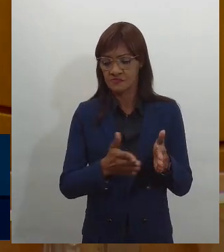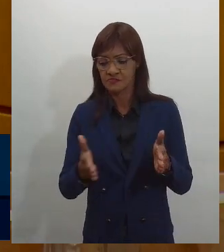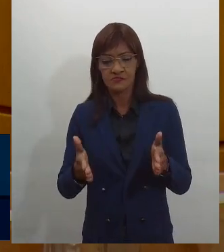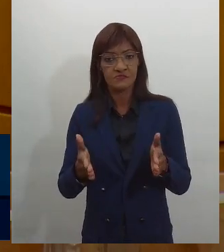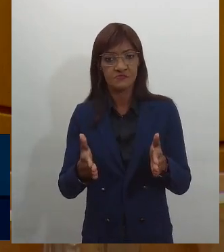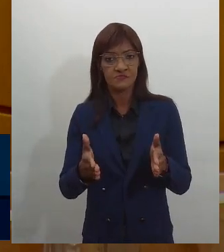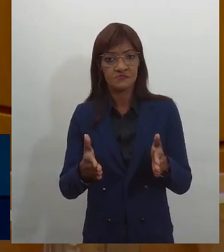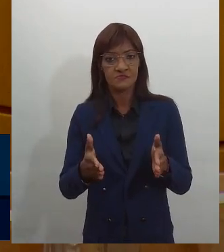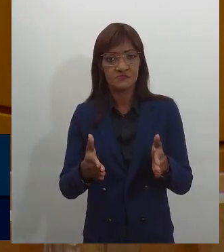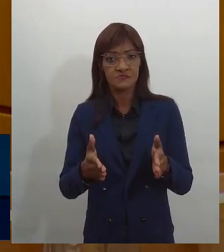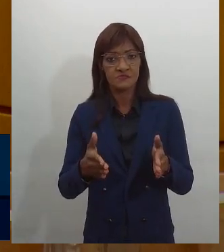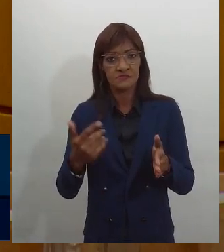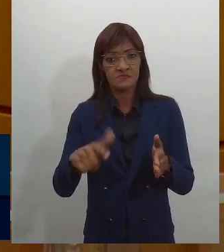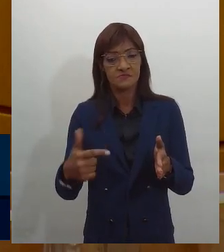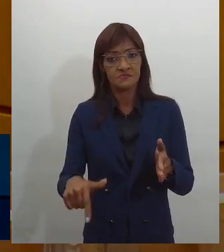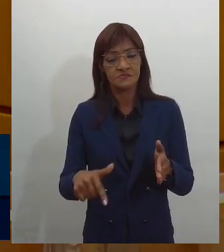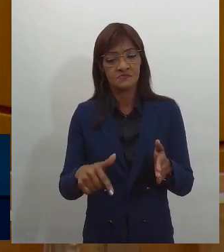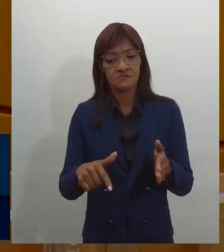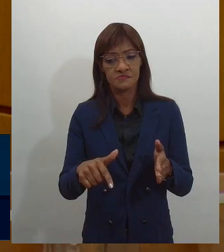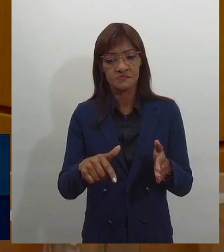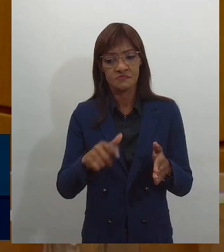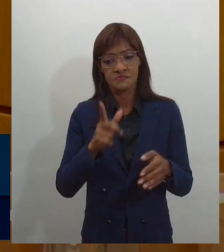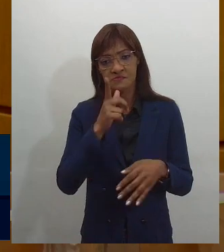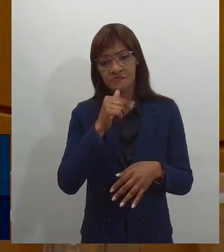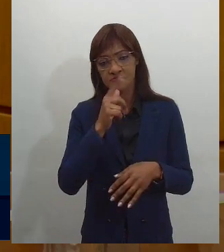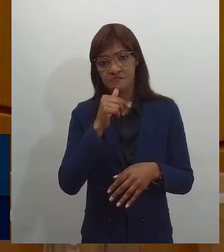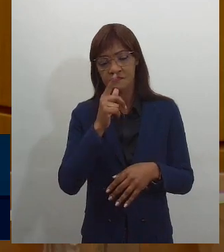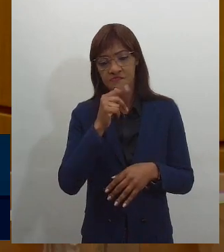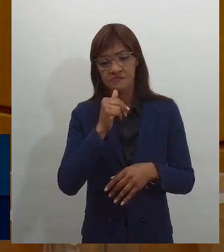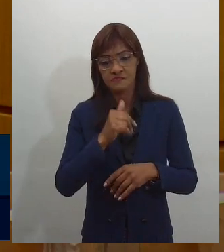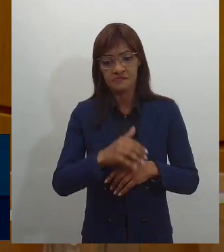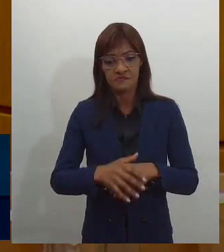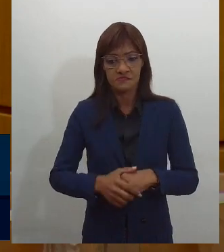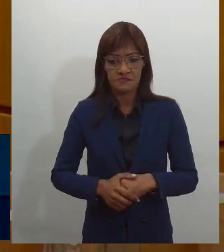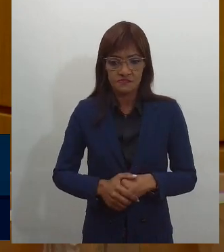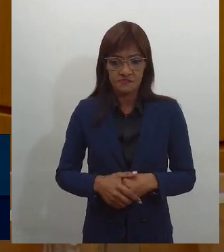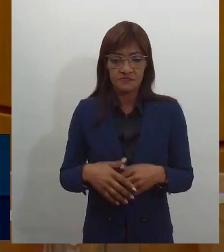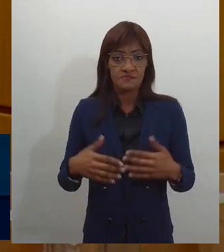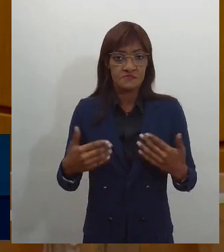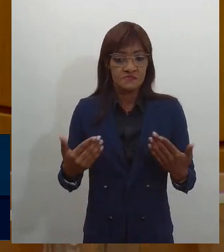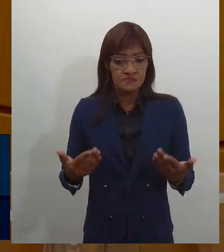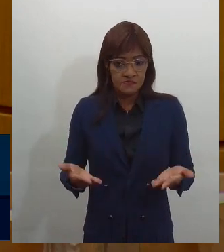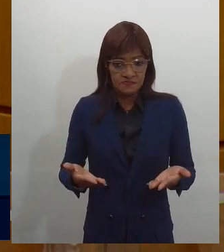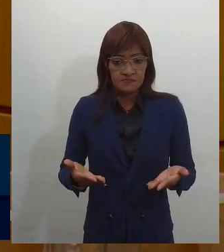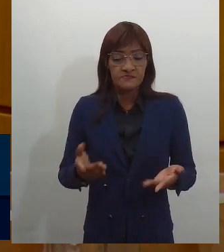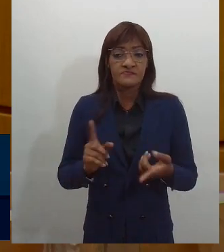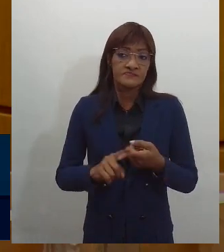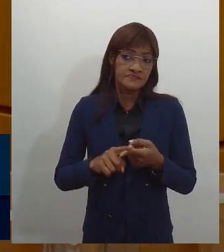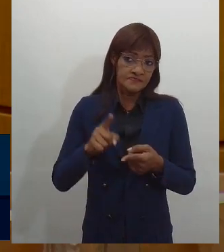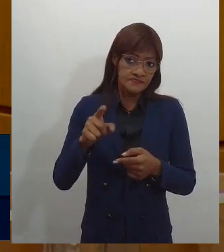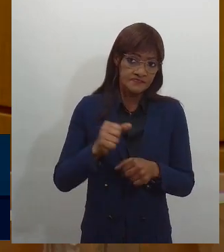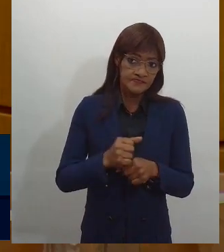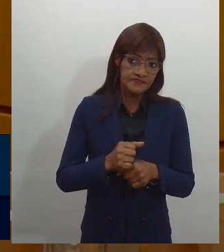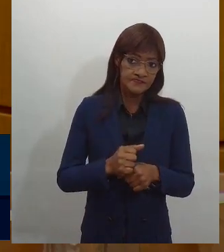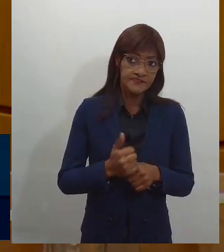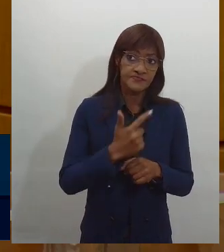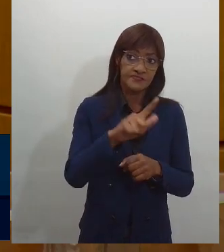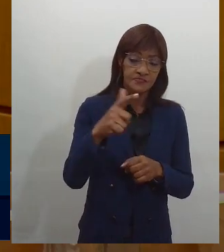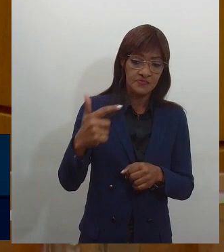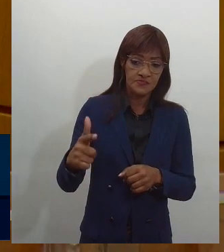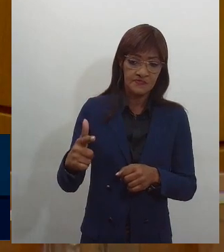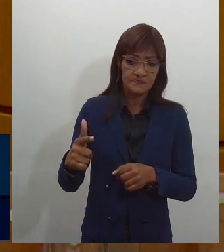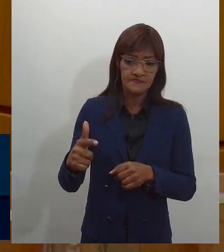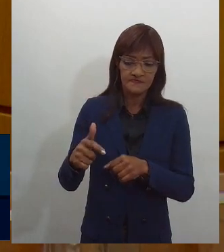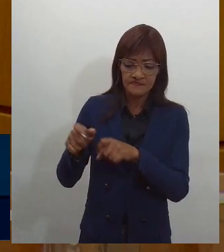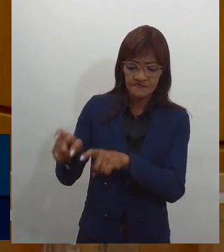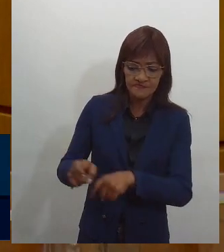e de todo o seu entorno dos outros povoados, e isso se estende, deputada Carminha, a outros povoados de outros municípios do Médio e